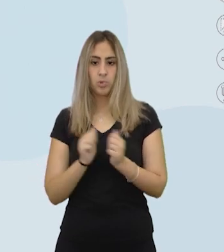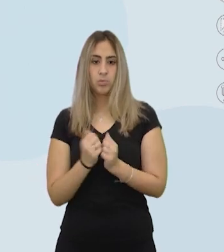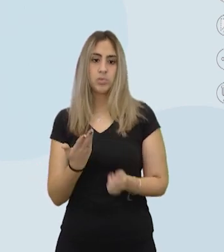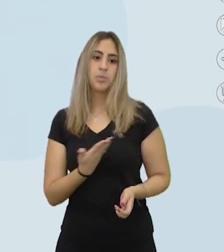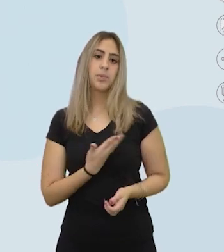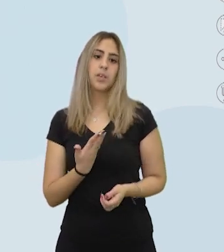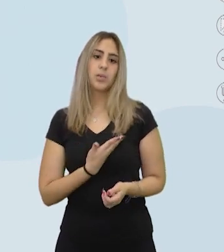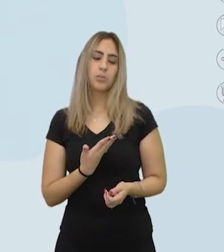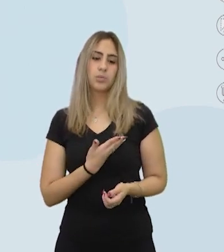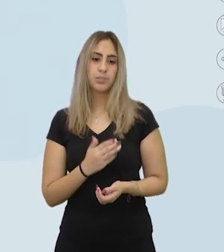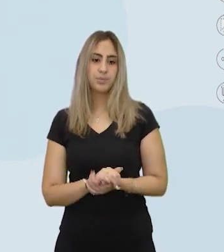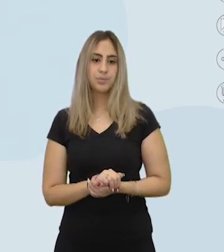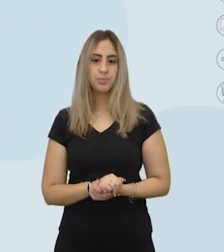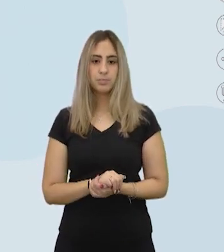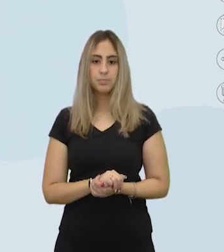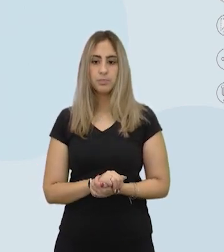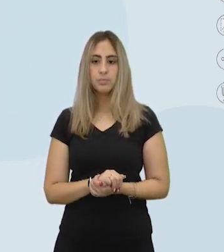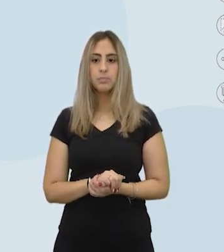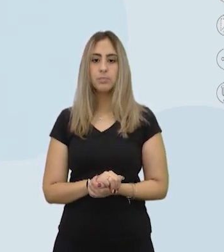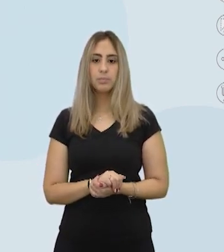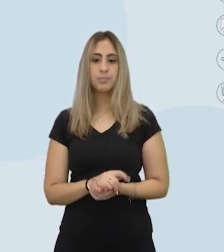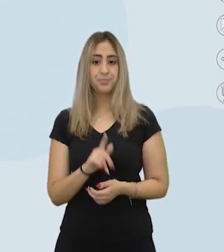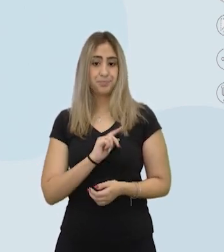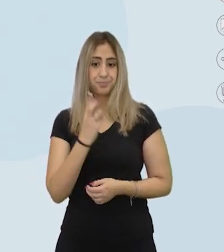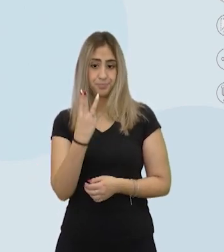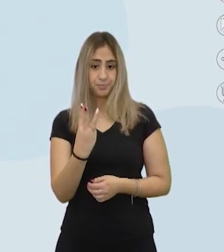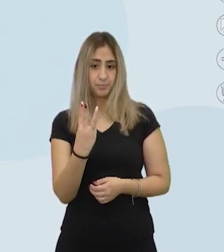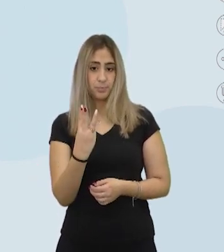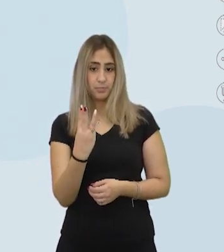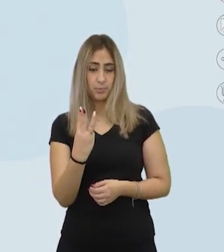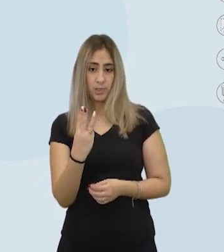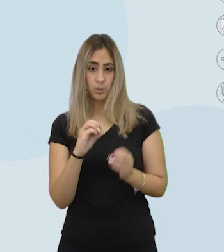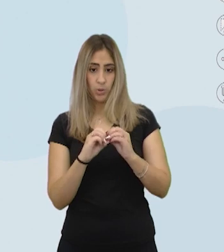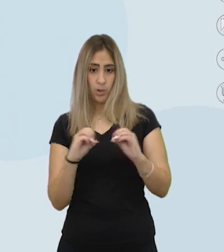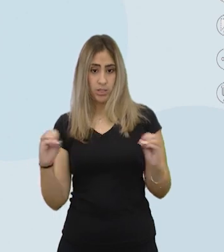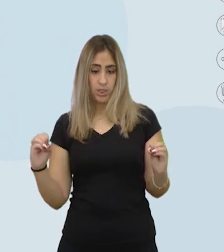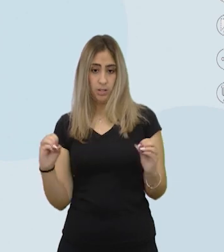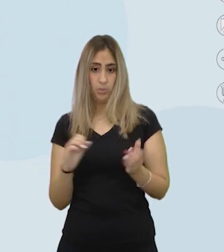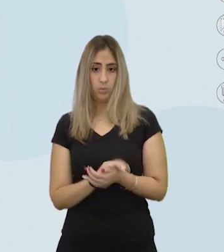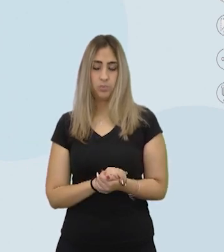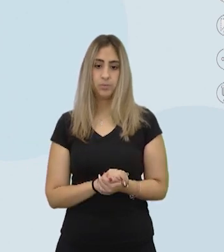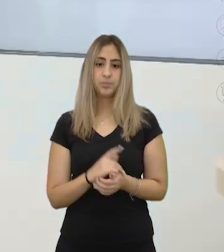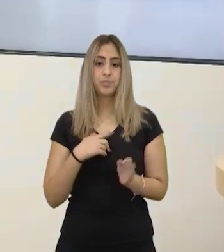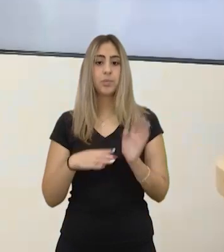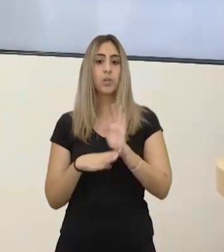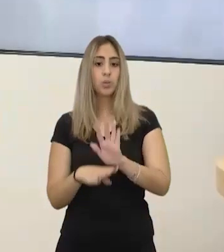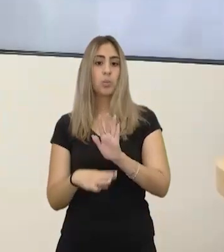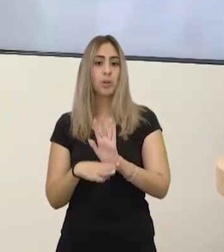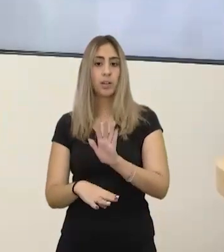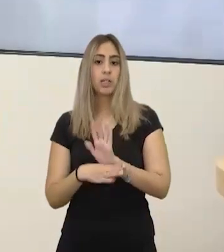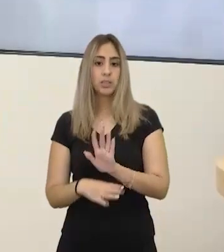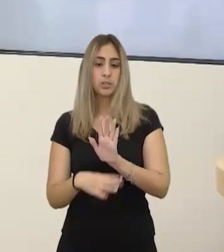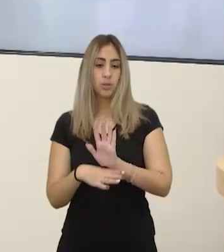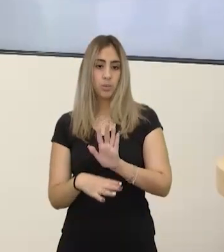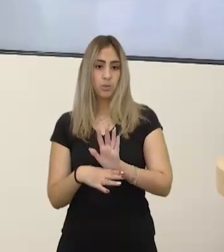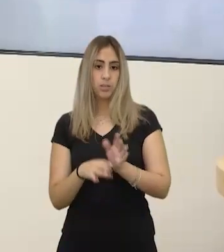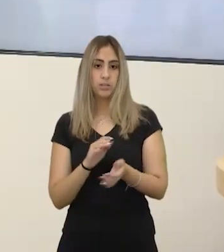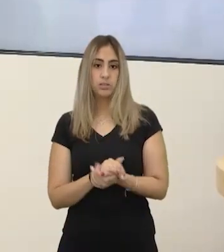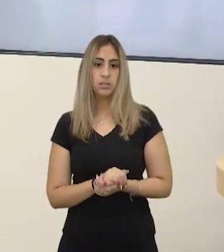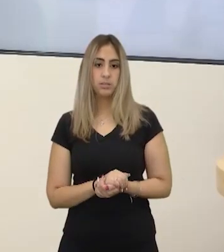Então, nesse caso, a gente está atribuindo 3 obrigações, né? 3 atribuições aí de